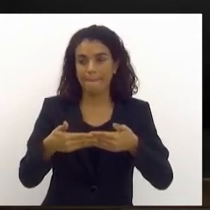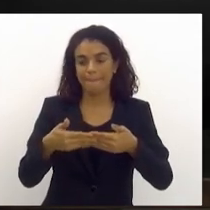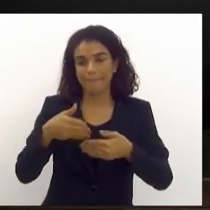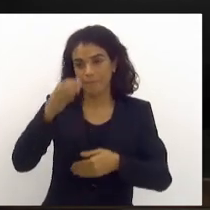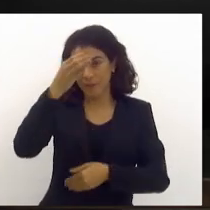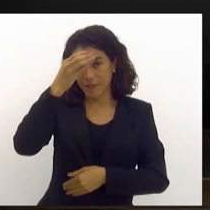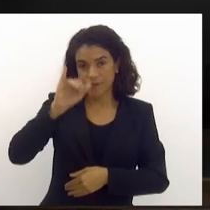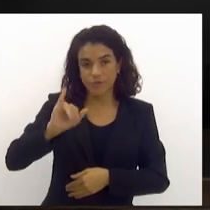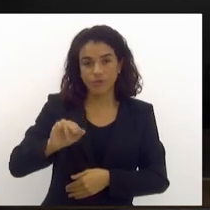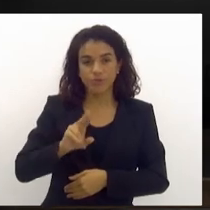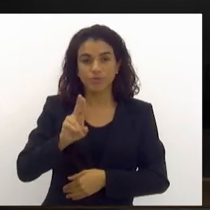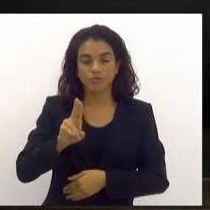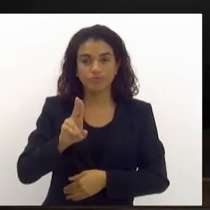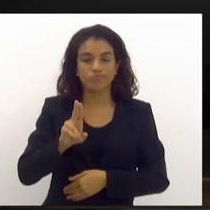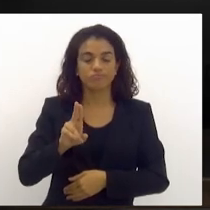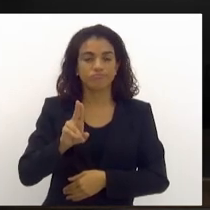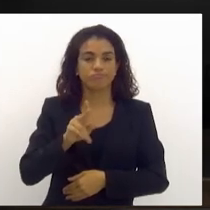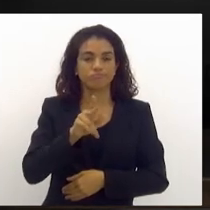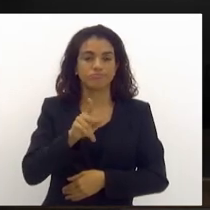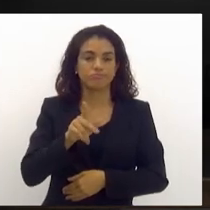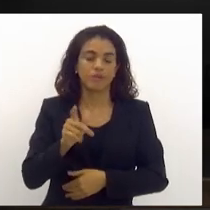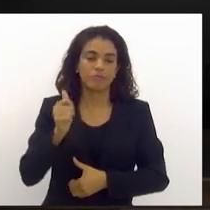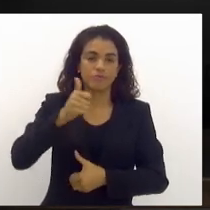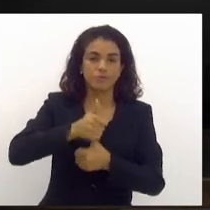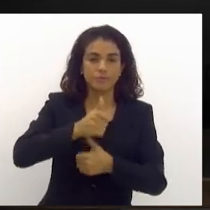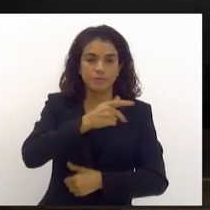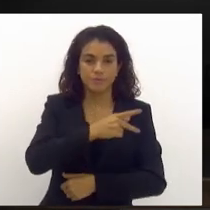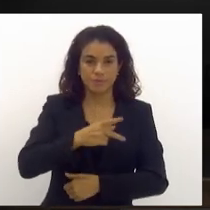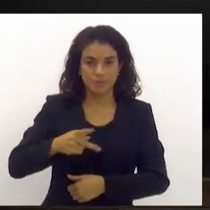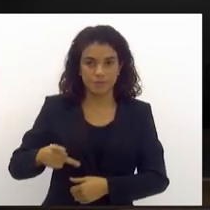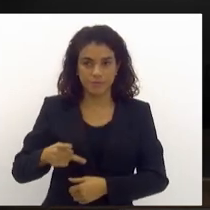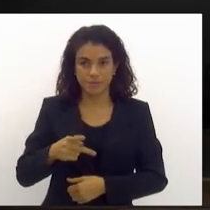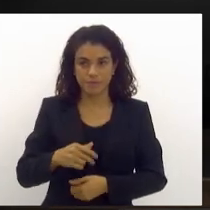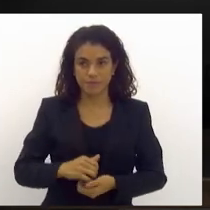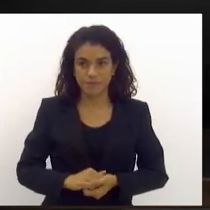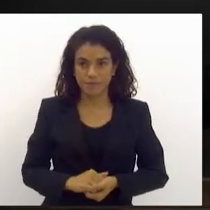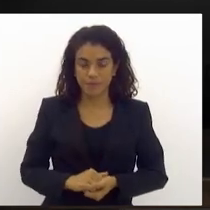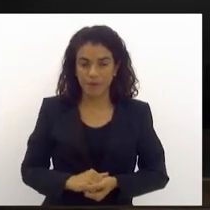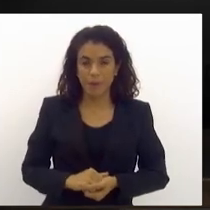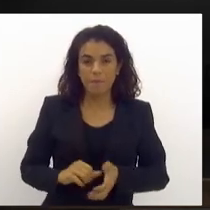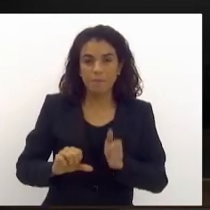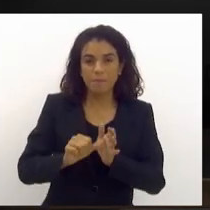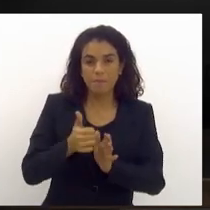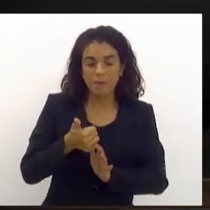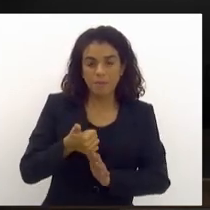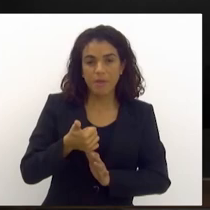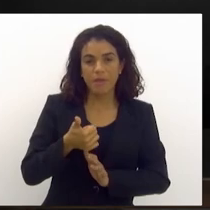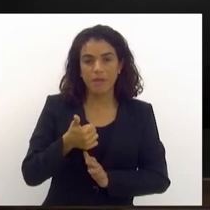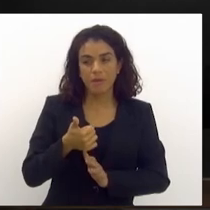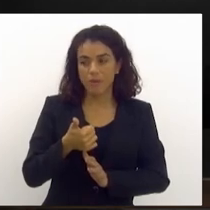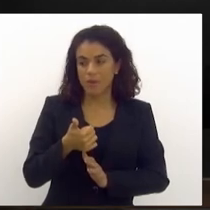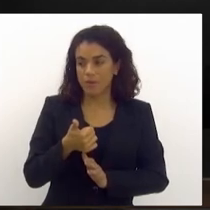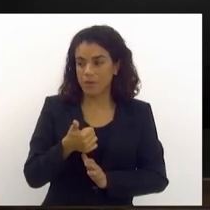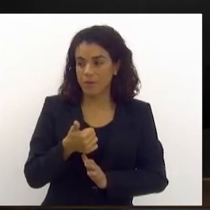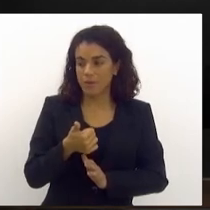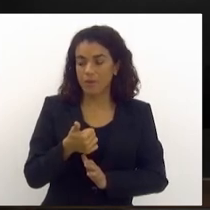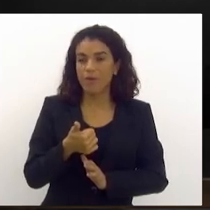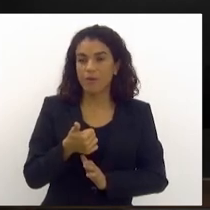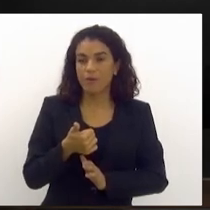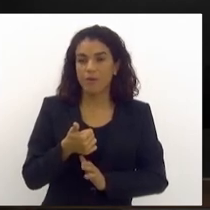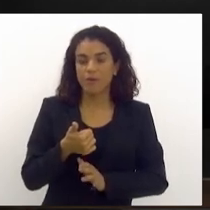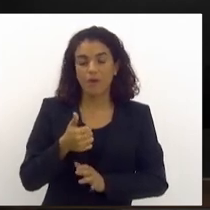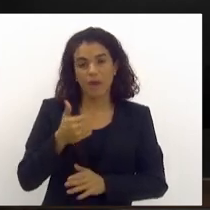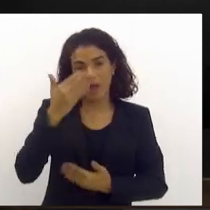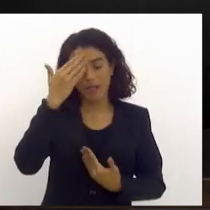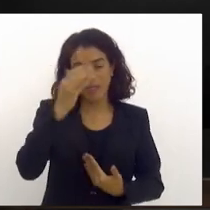Tiaju vai estar aqui presidindo à disposição. Quero, antes de passar aqui a presidência, agradecer a cada um dos senhores